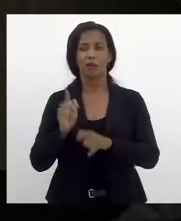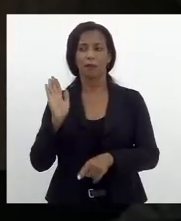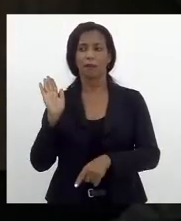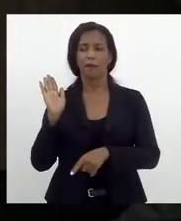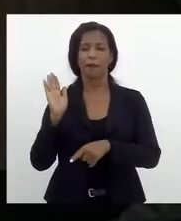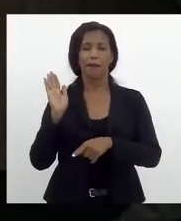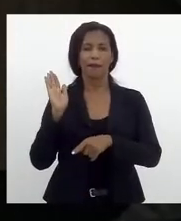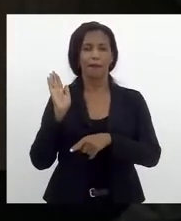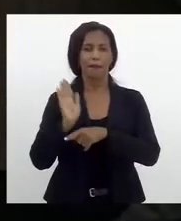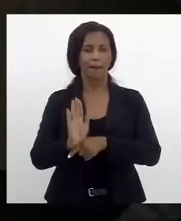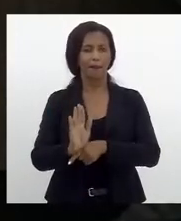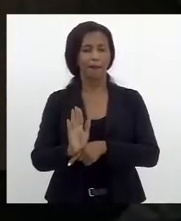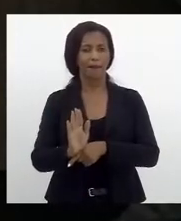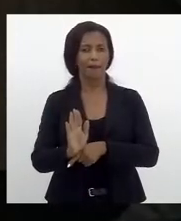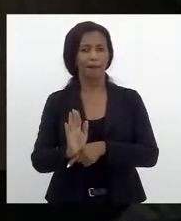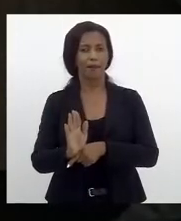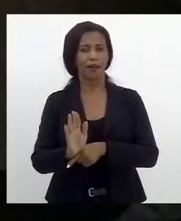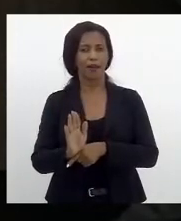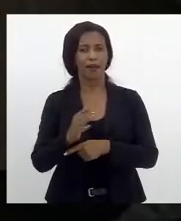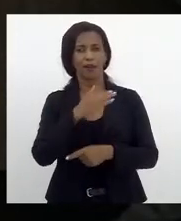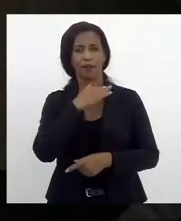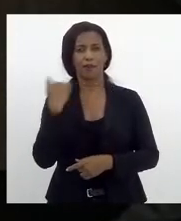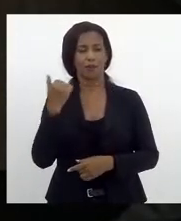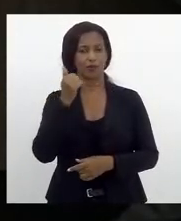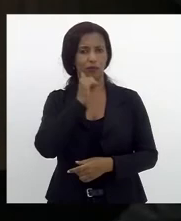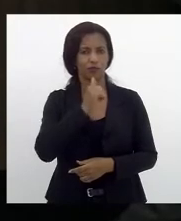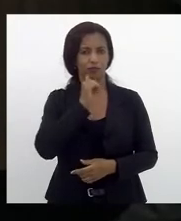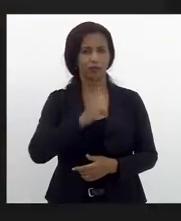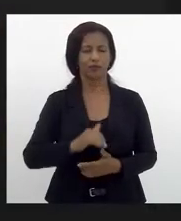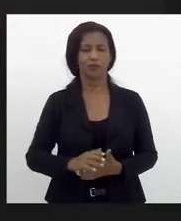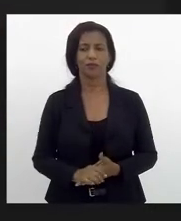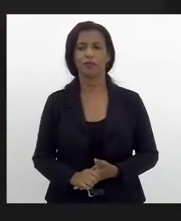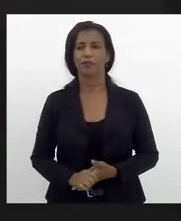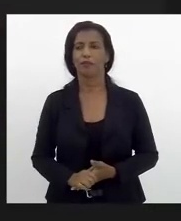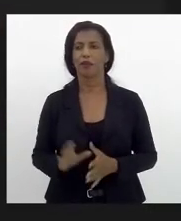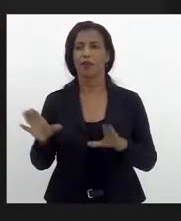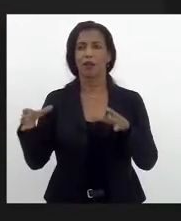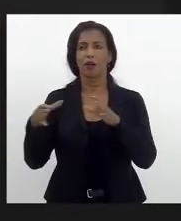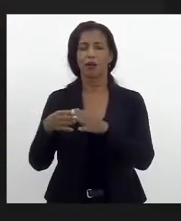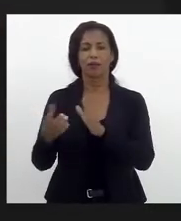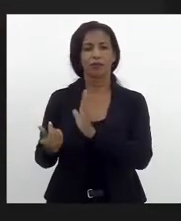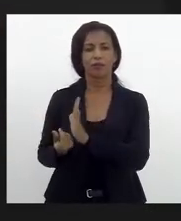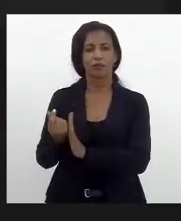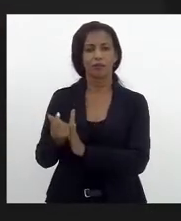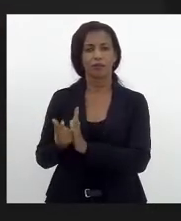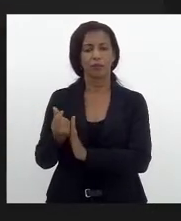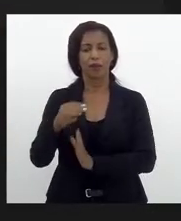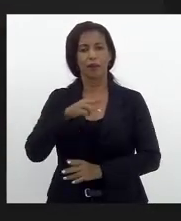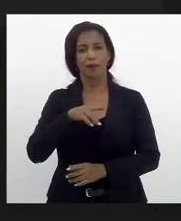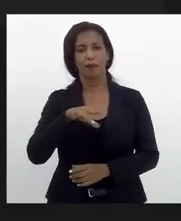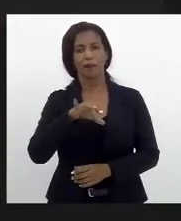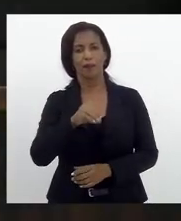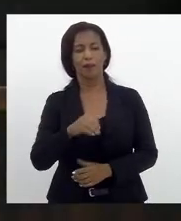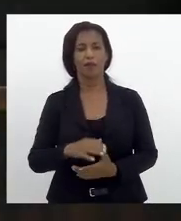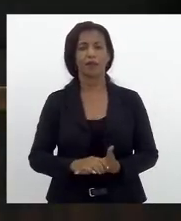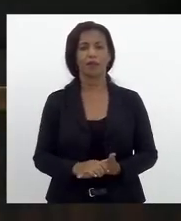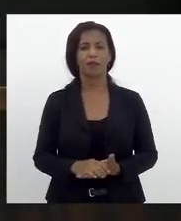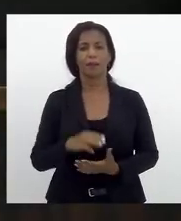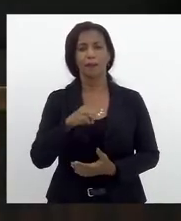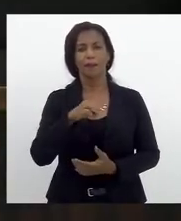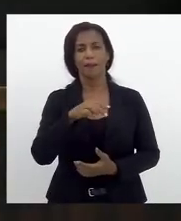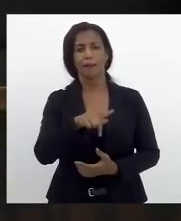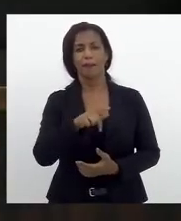e evitar o feminicídio. Muito obrigada. Pela Comissão de Orçamento, deputado Márcio Canella. Deputado Márcio